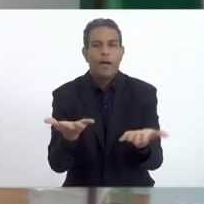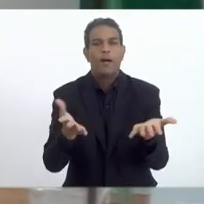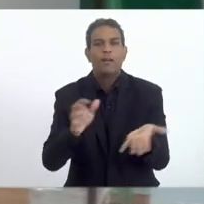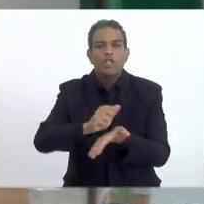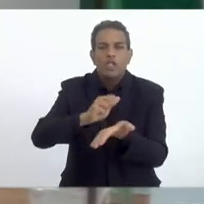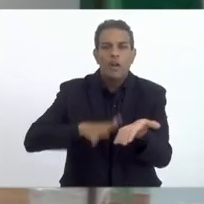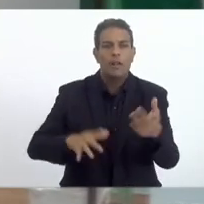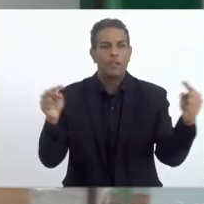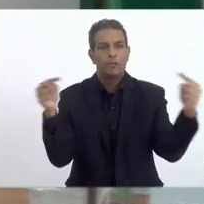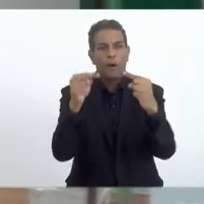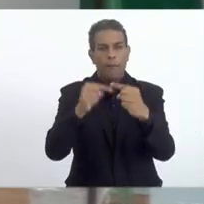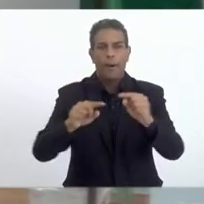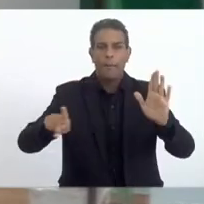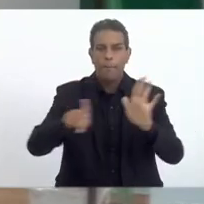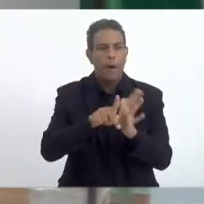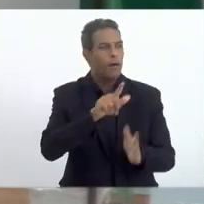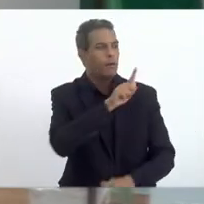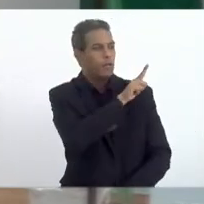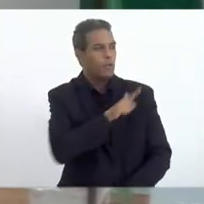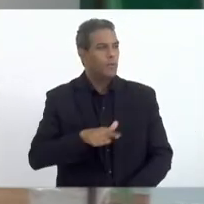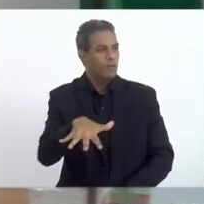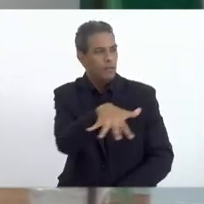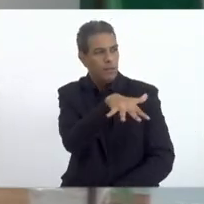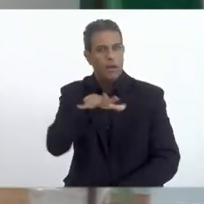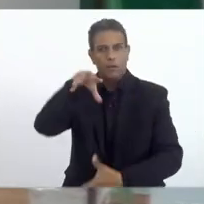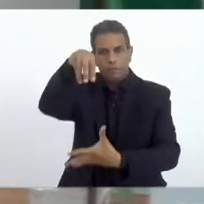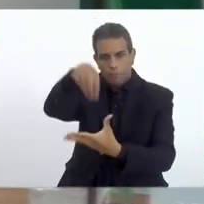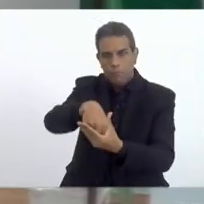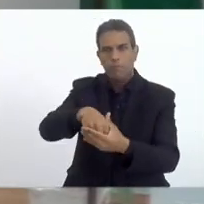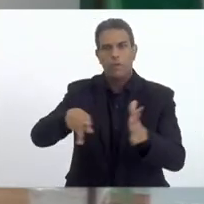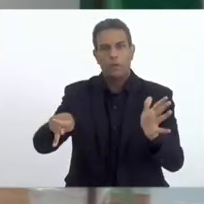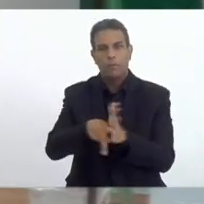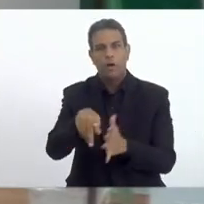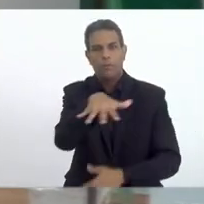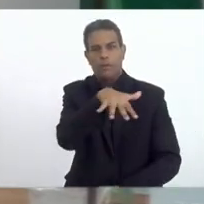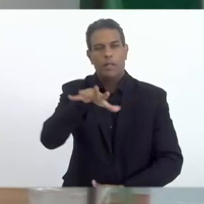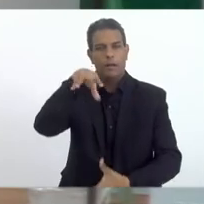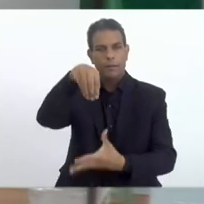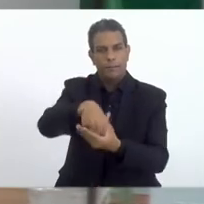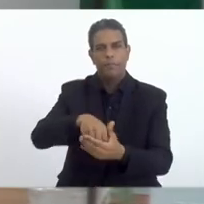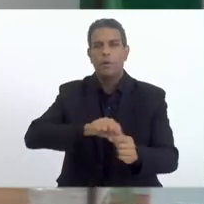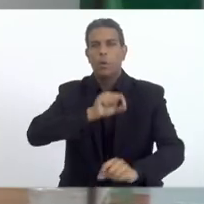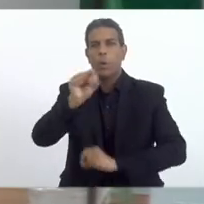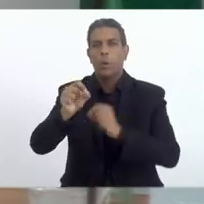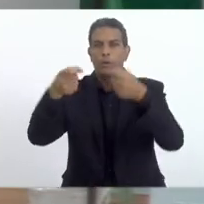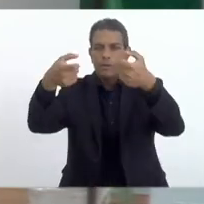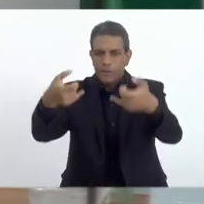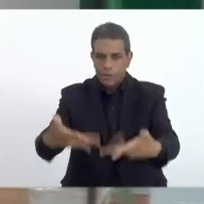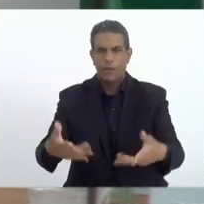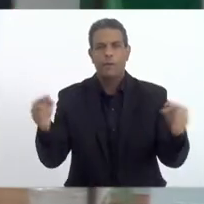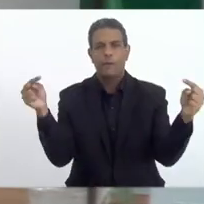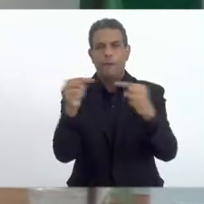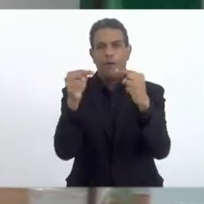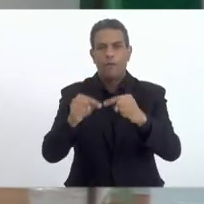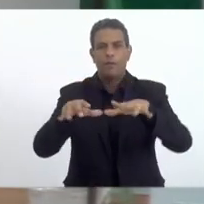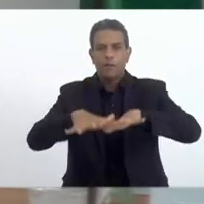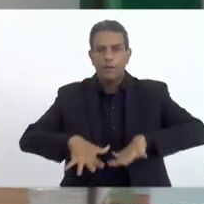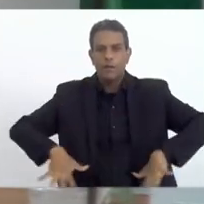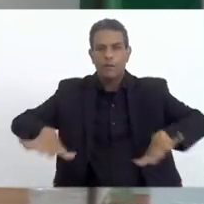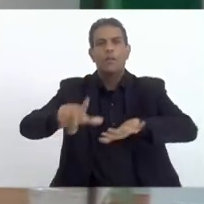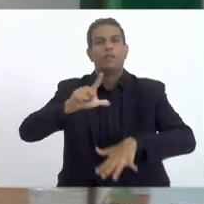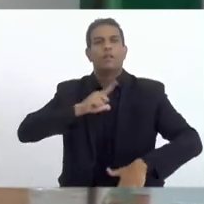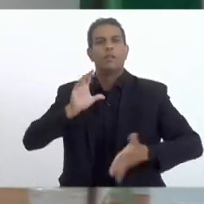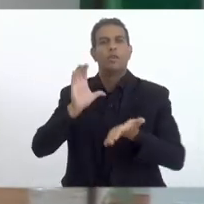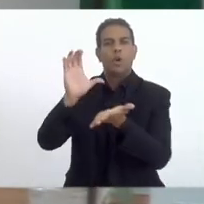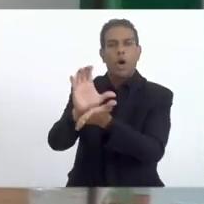atividades típicas de Estado no âmbito do Poder Executivo do Estado do Rio de Janeiro. Não podia dizer que era função de Estado, porque tinha o